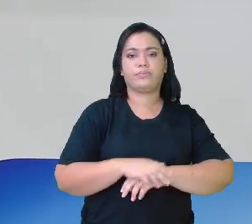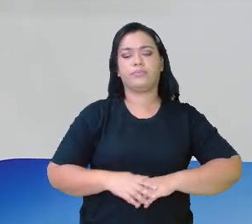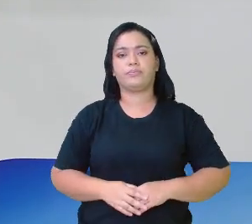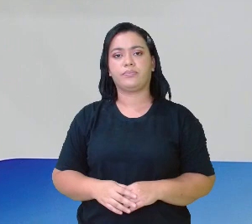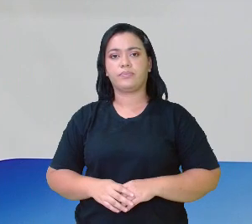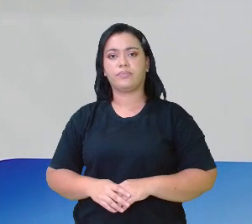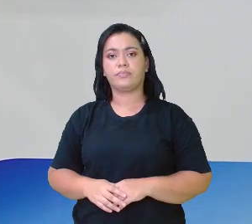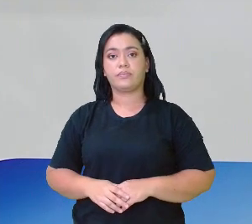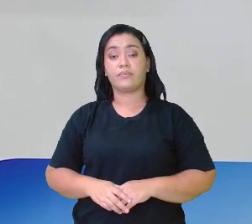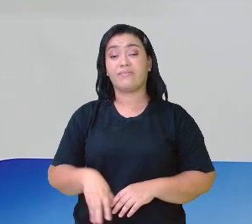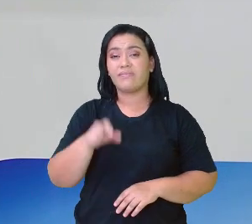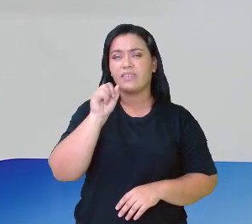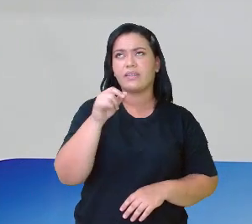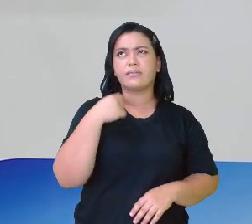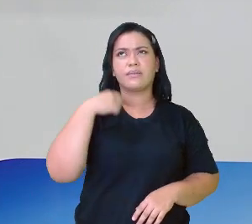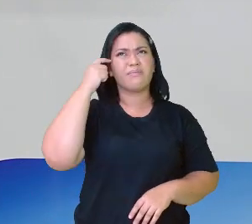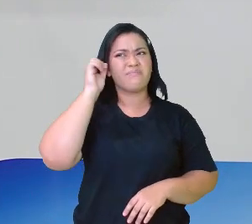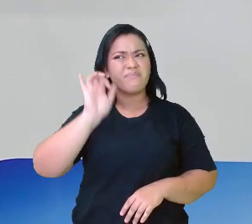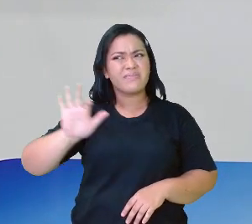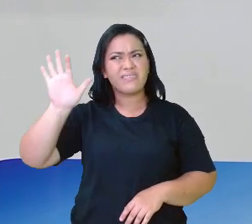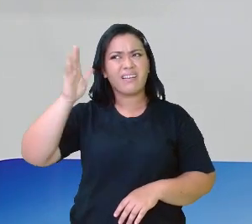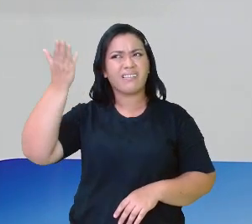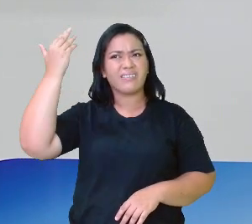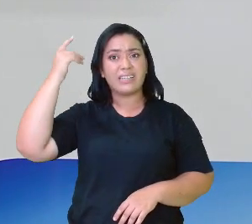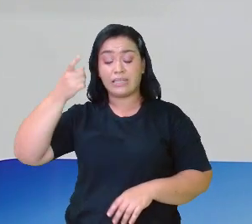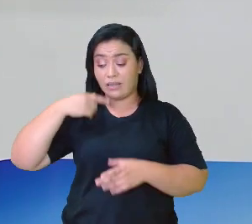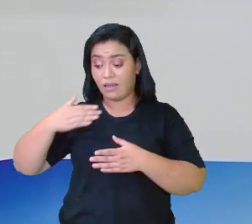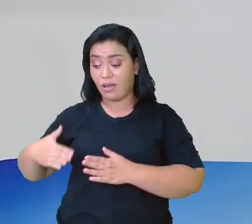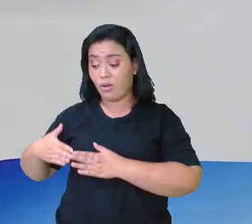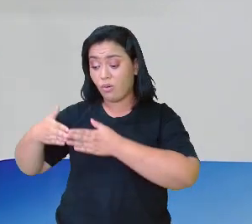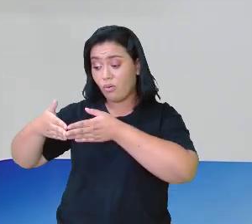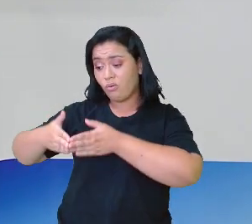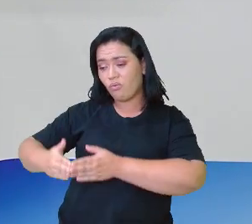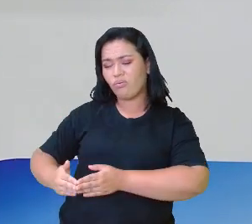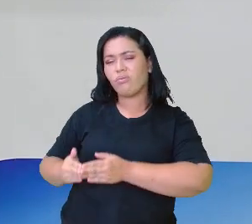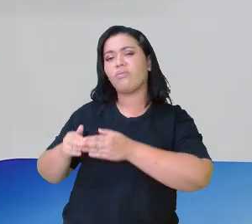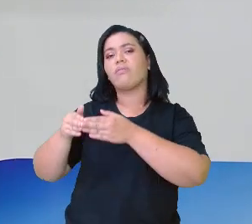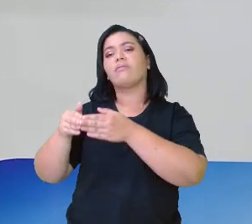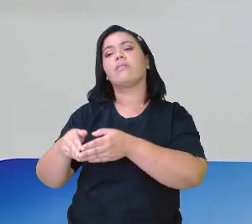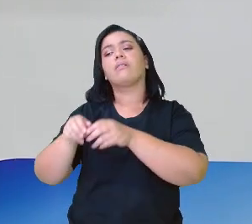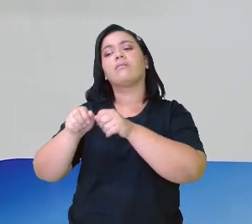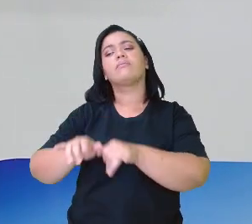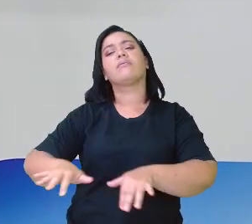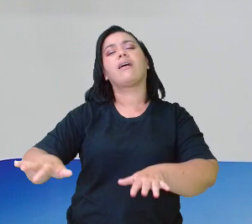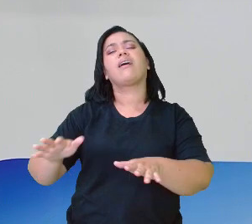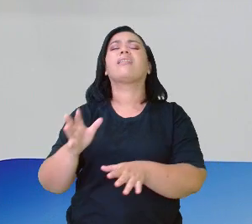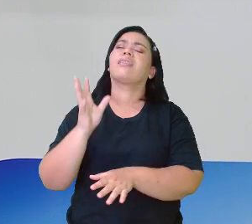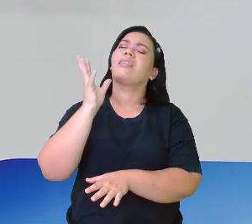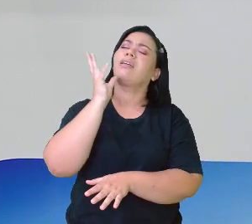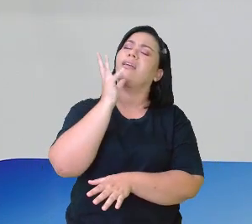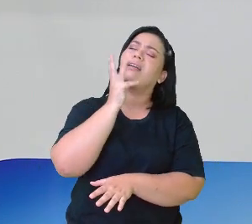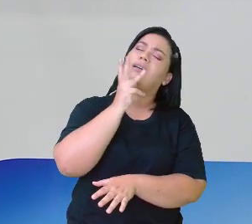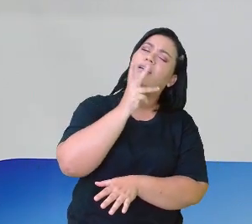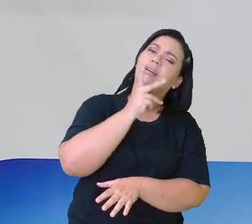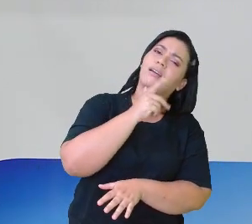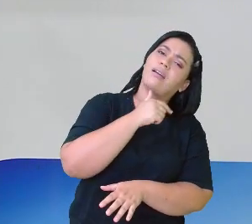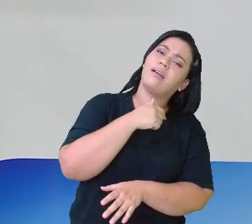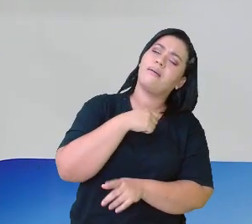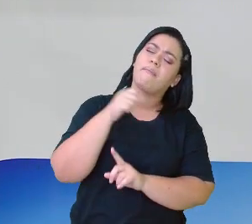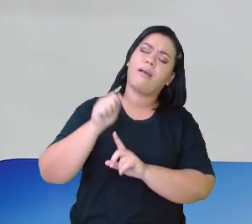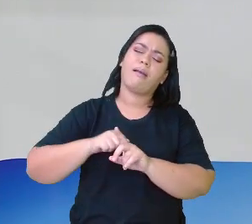outro. Se a gente pensar na época da navegação, das navegações, da expansão marítima, a coisa era mais lenta. Então, passava-se